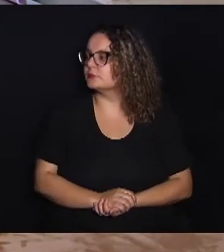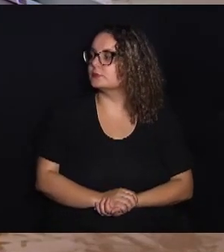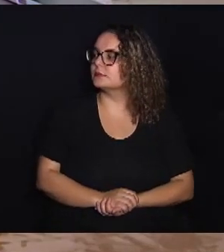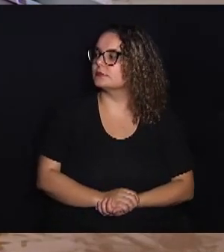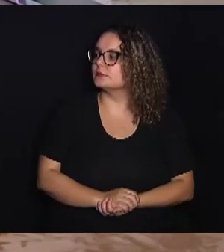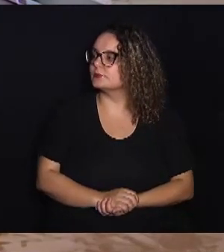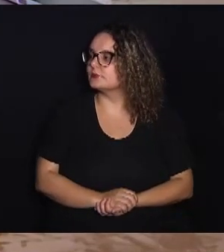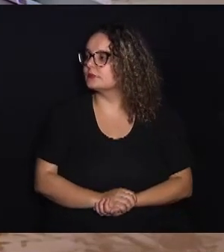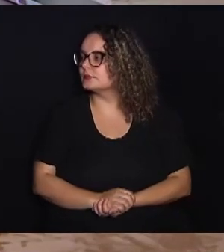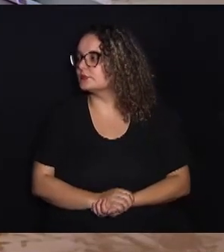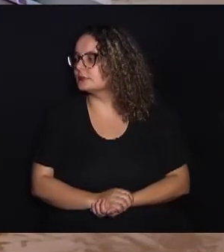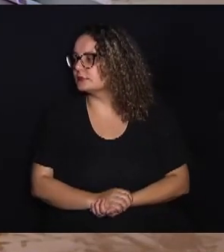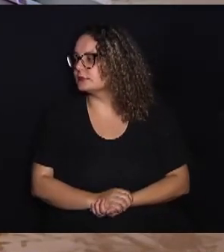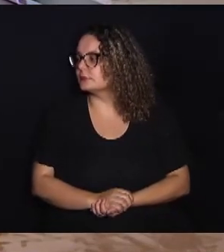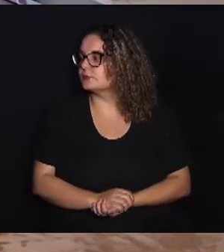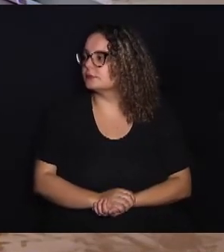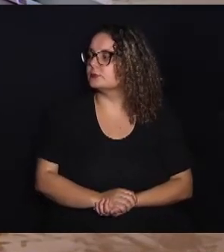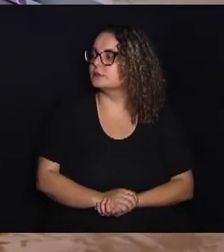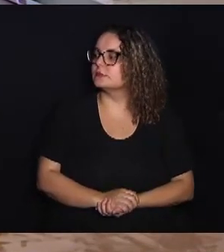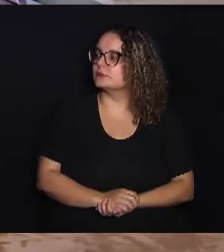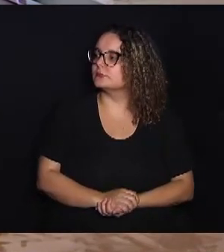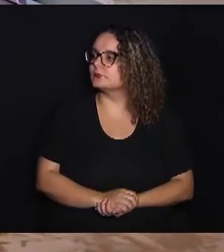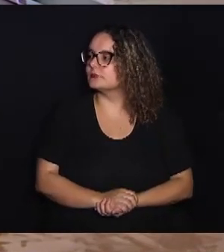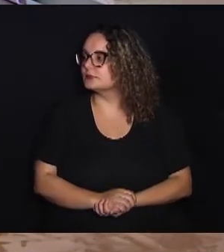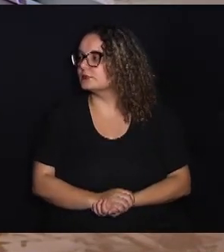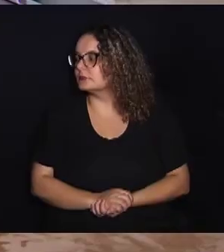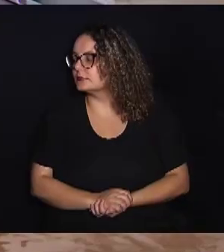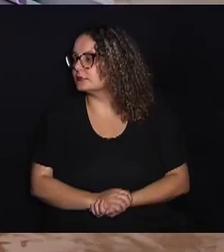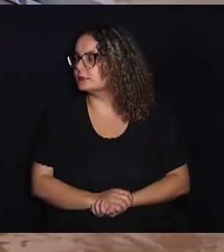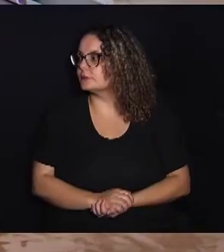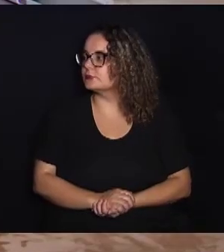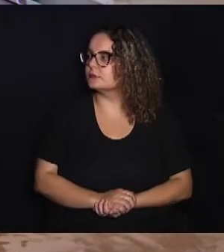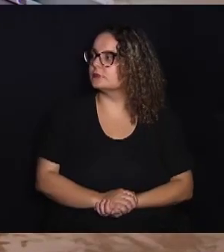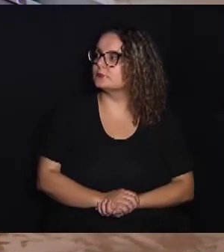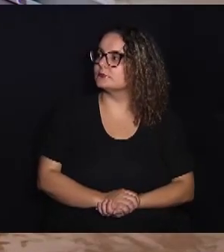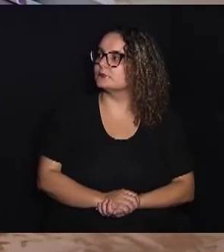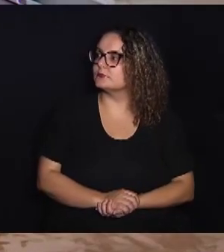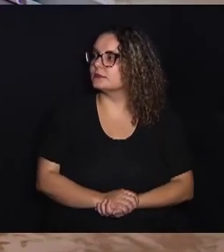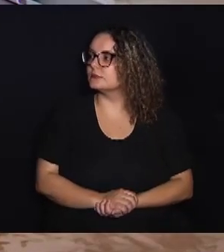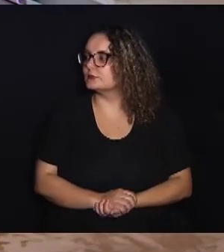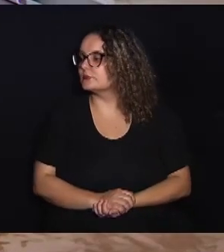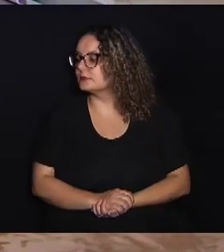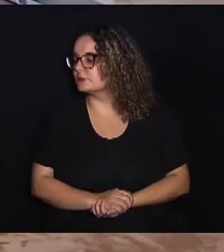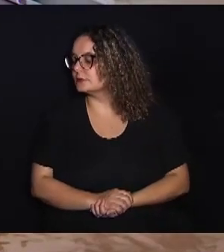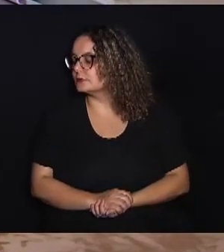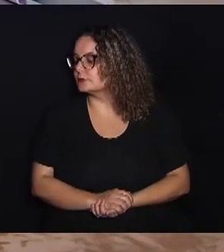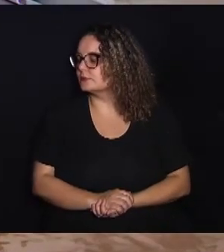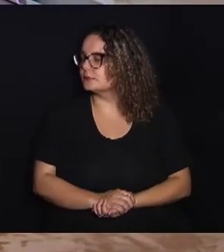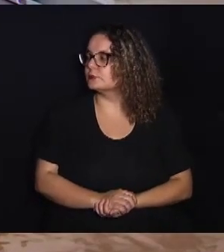E as laterais também vai diminuindo esse craquelado.